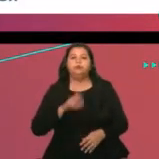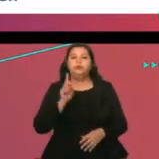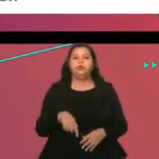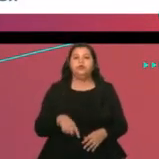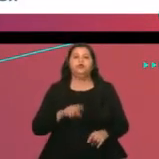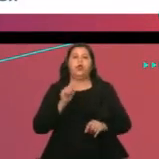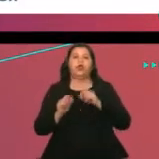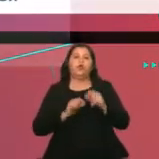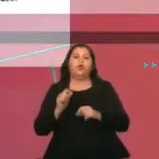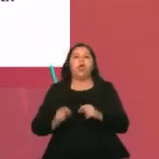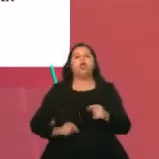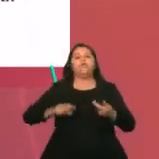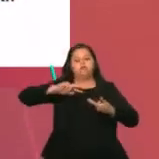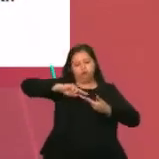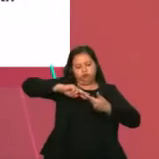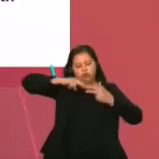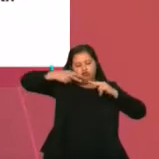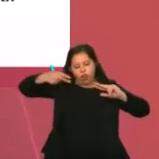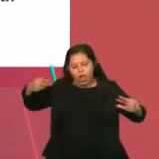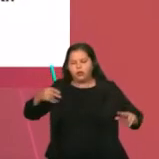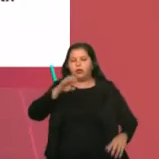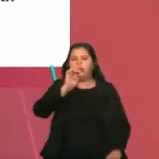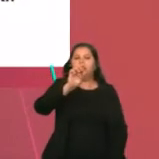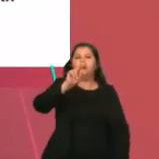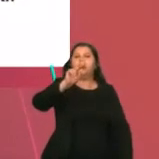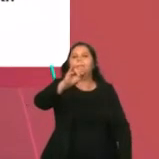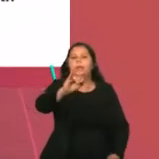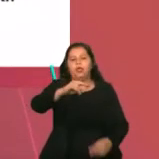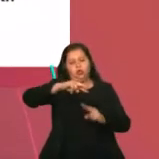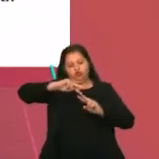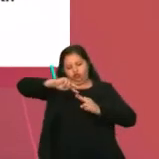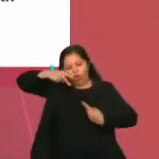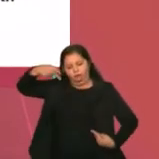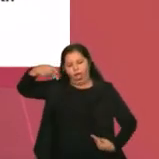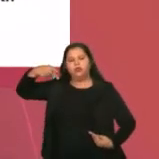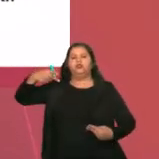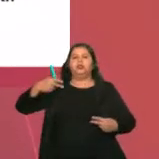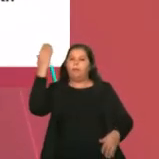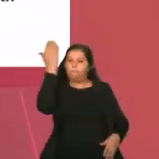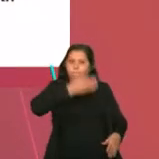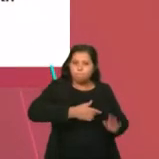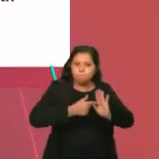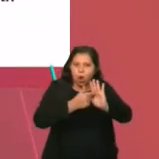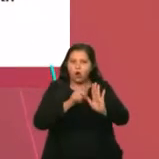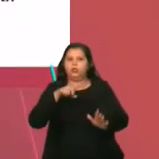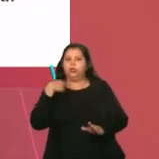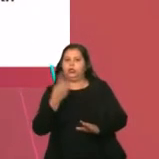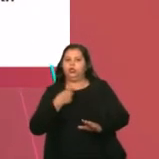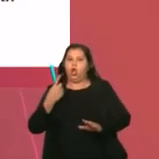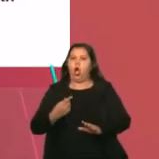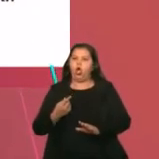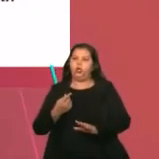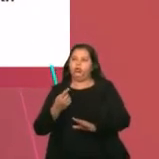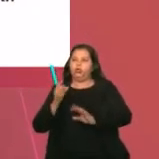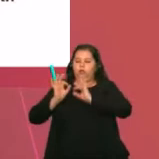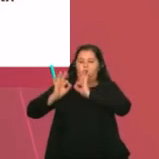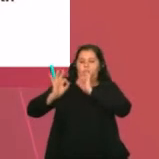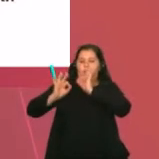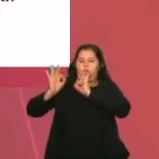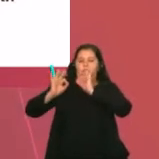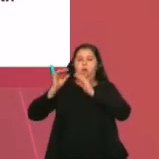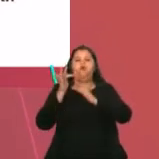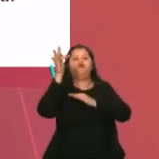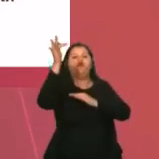corroborado pela epigenética aí de genética nos mostra que nós programamos como nós vamos ser daqui a pouco